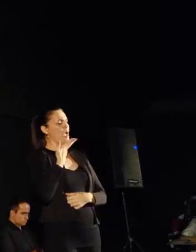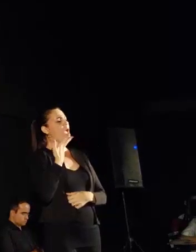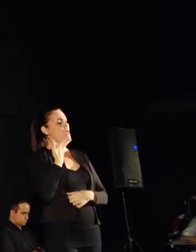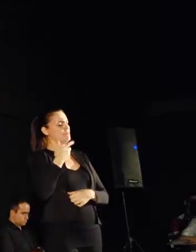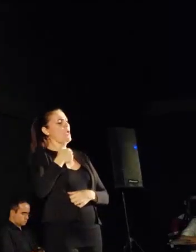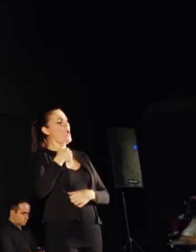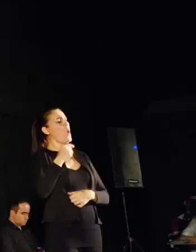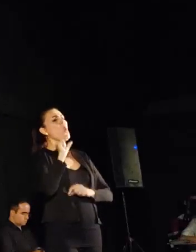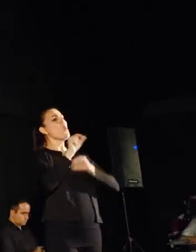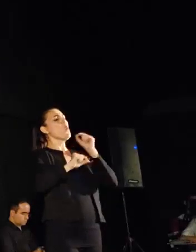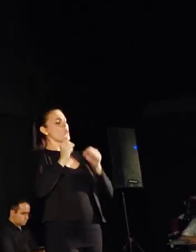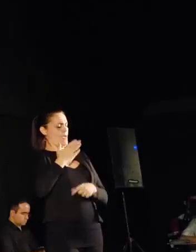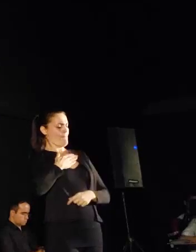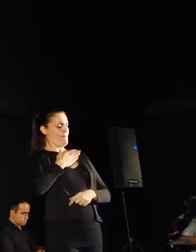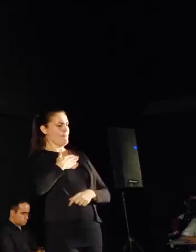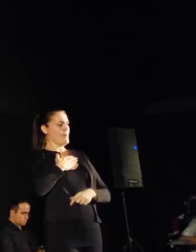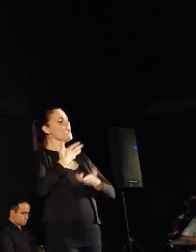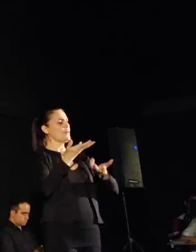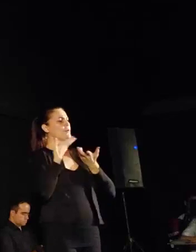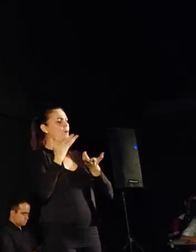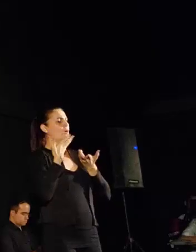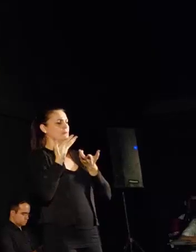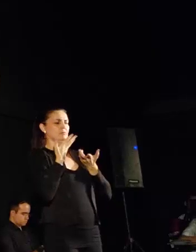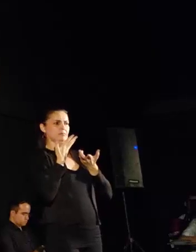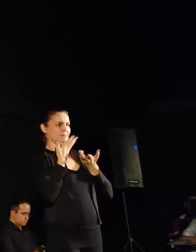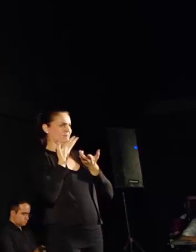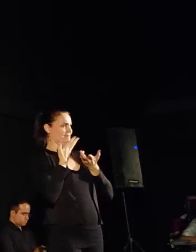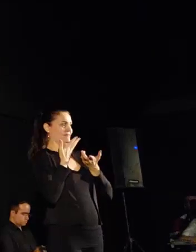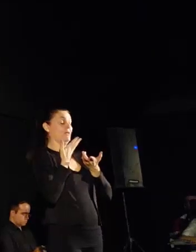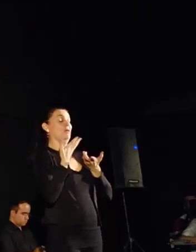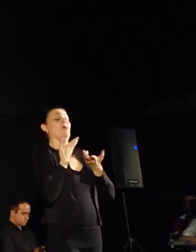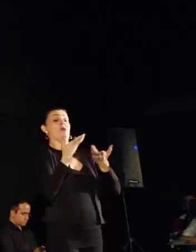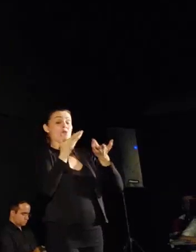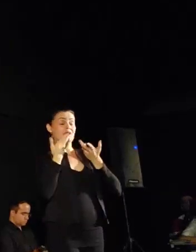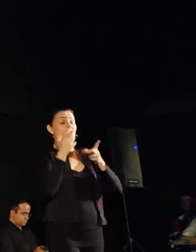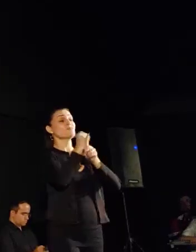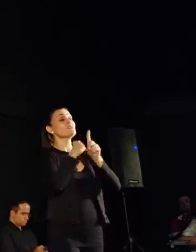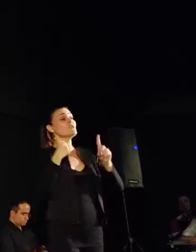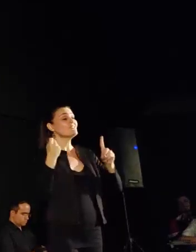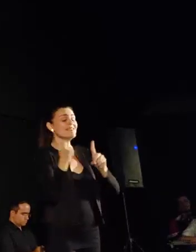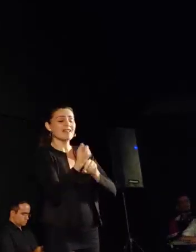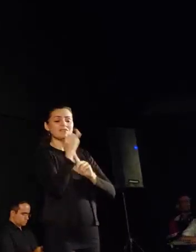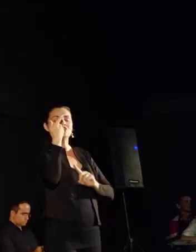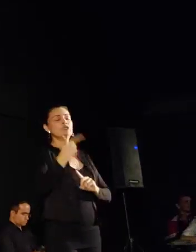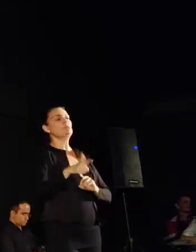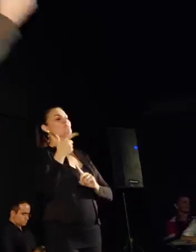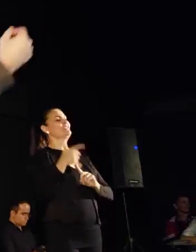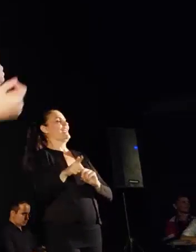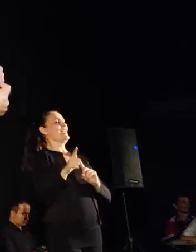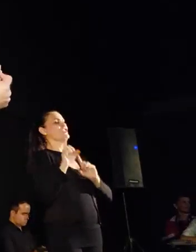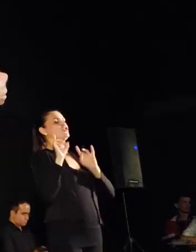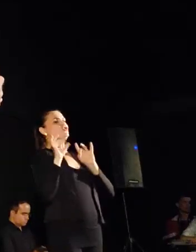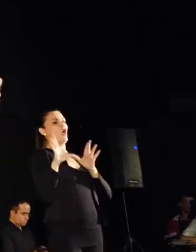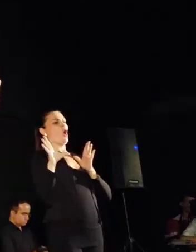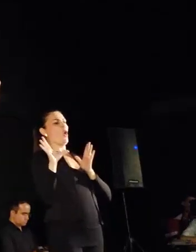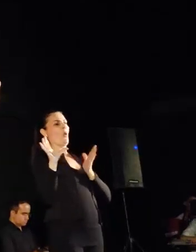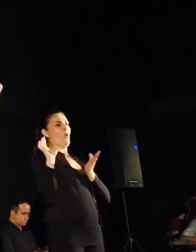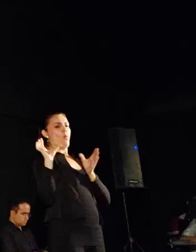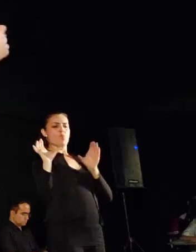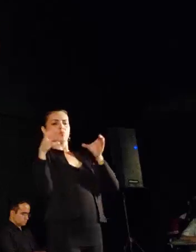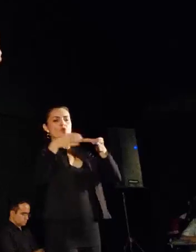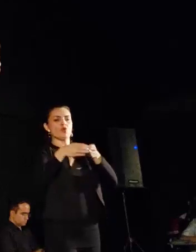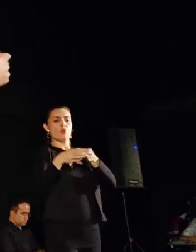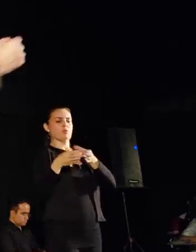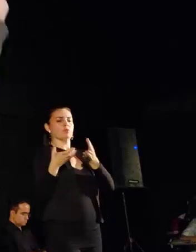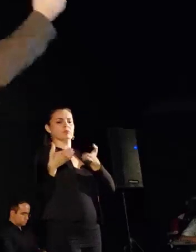meu? Não, eu quero uma sociedade onde não exista mais a centralidade desta operação,